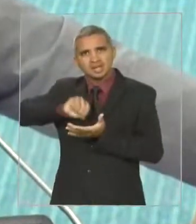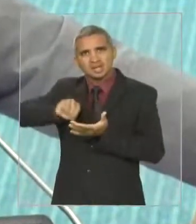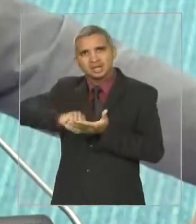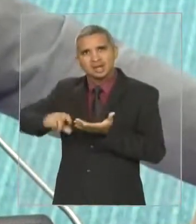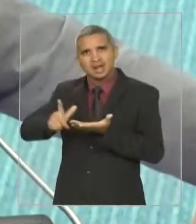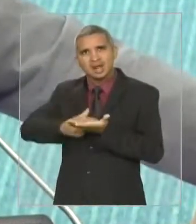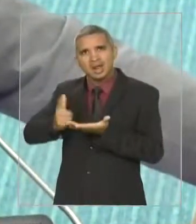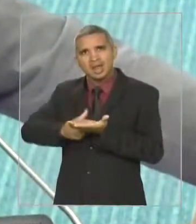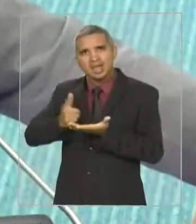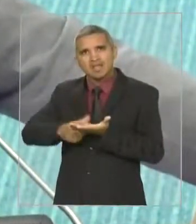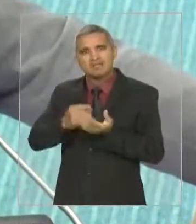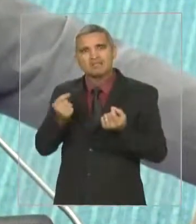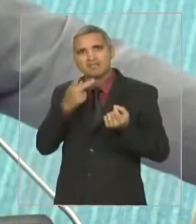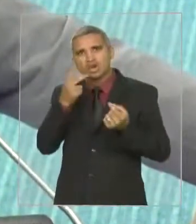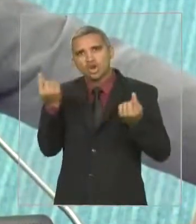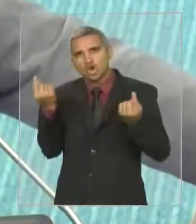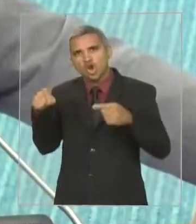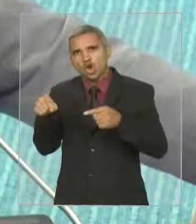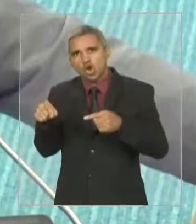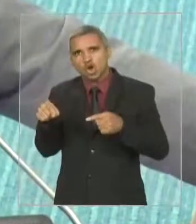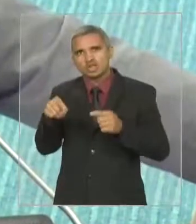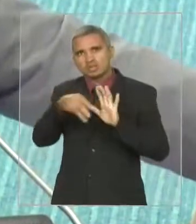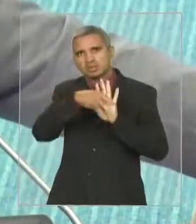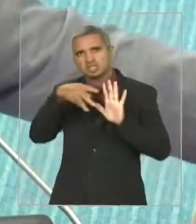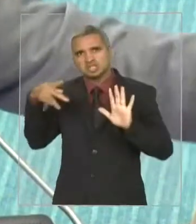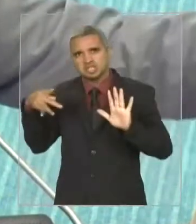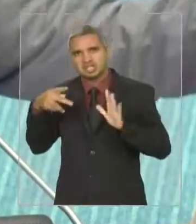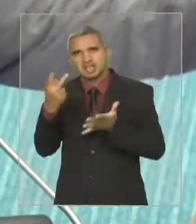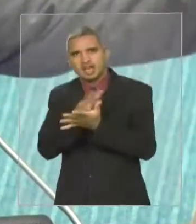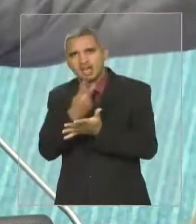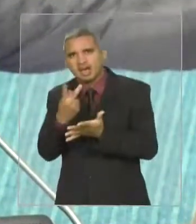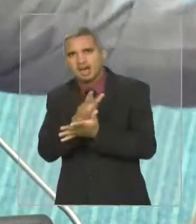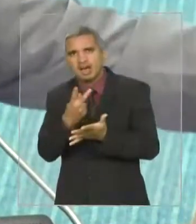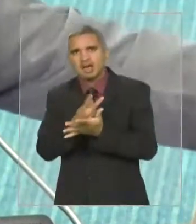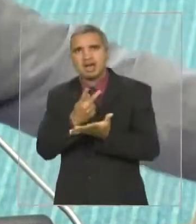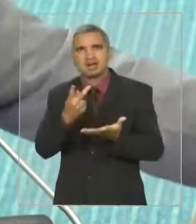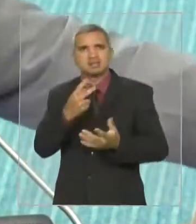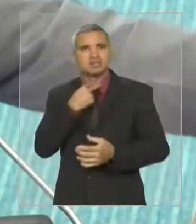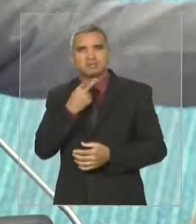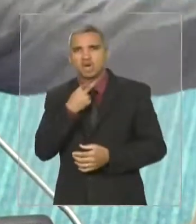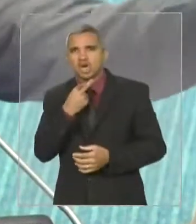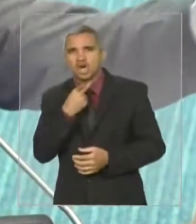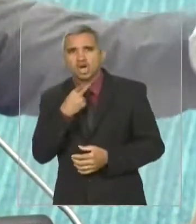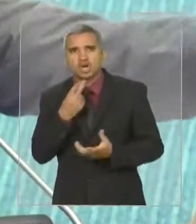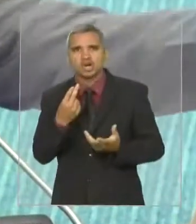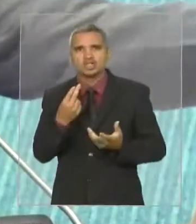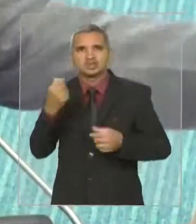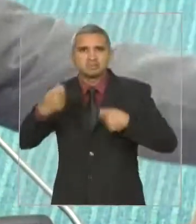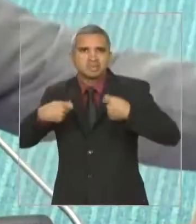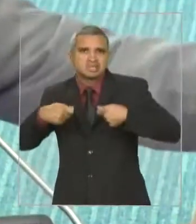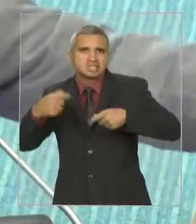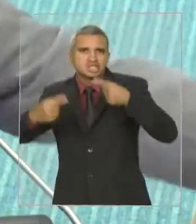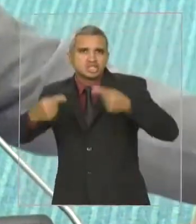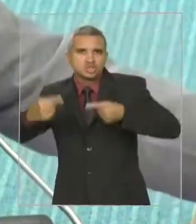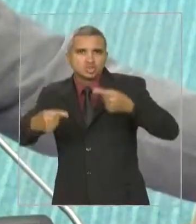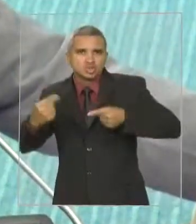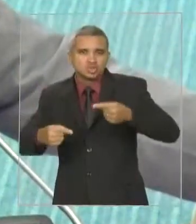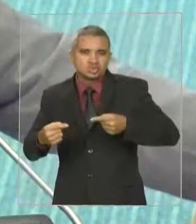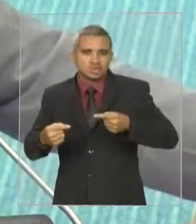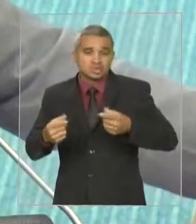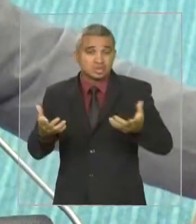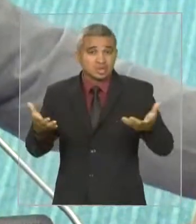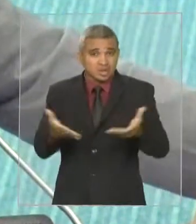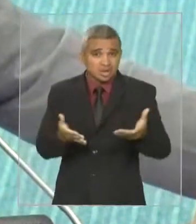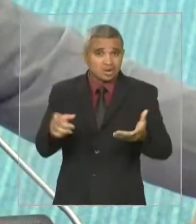eram rasgar e aí contra a democracia, que essas coisas tinham que ser discutidas, assim como Vossa Excelência está pedindo para essa casa